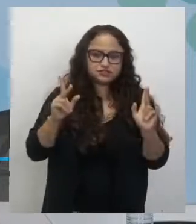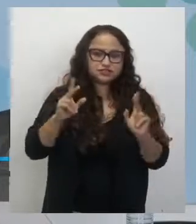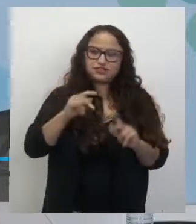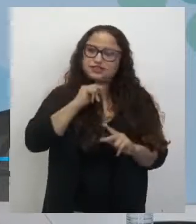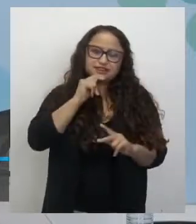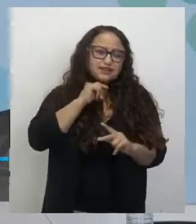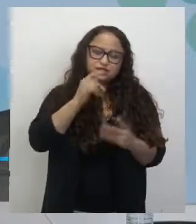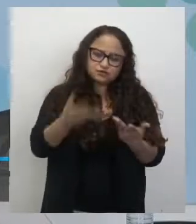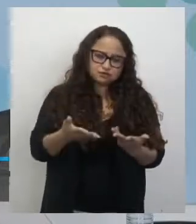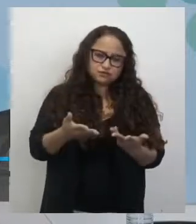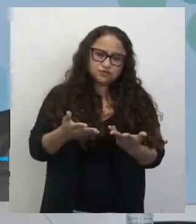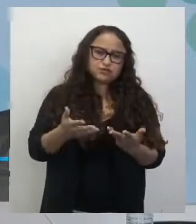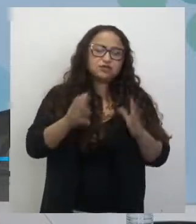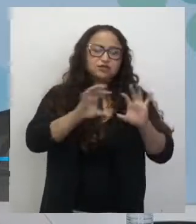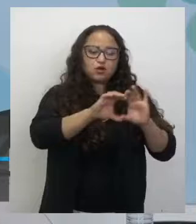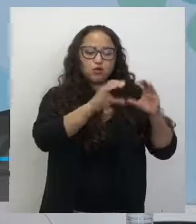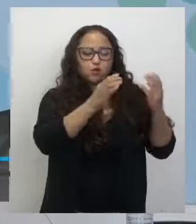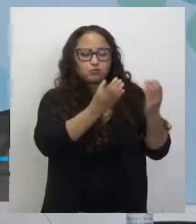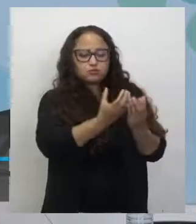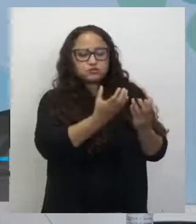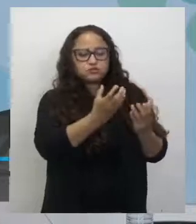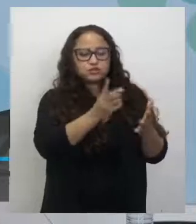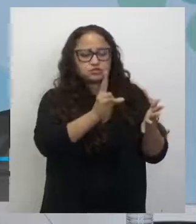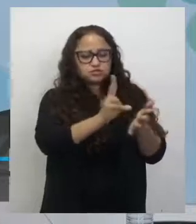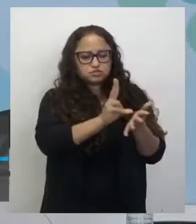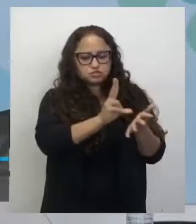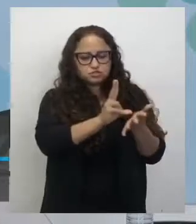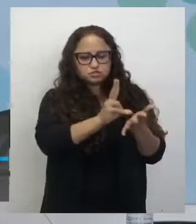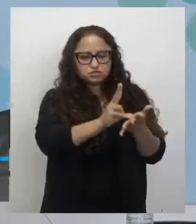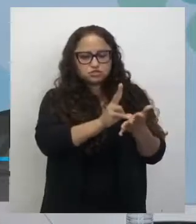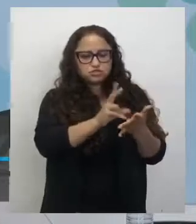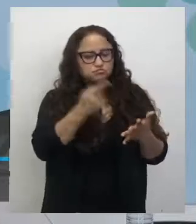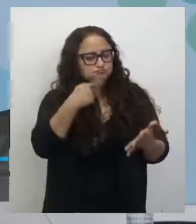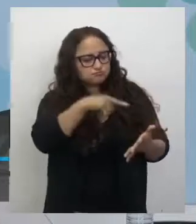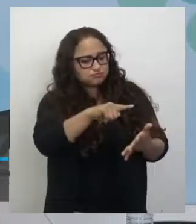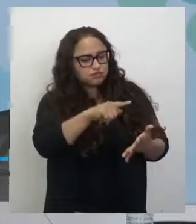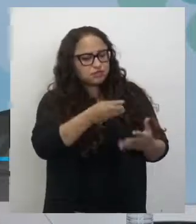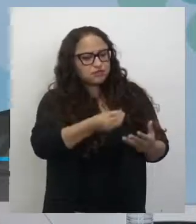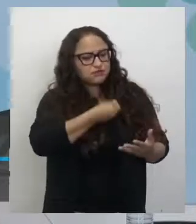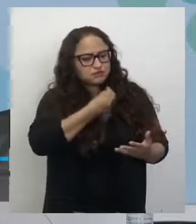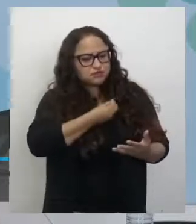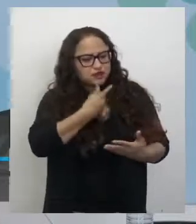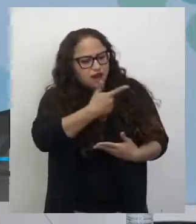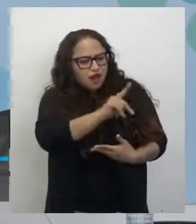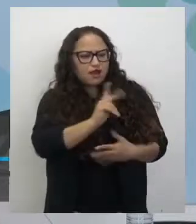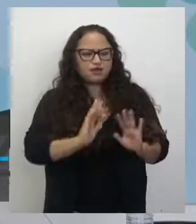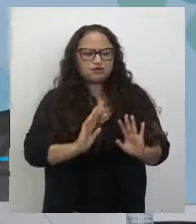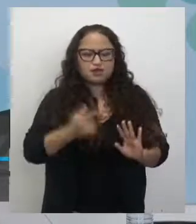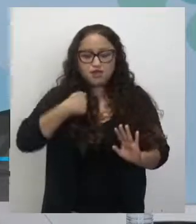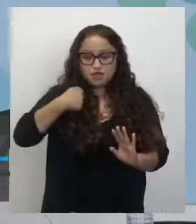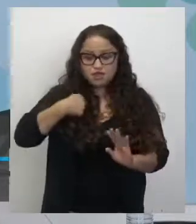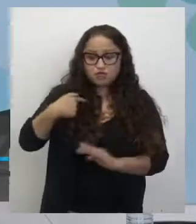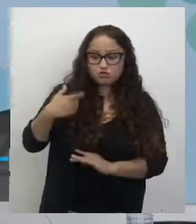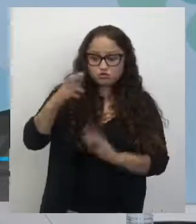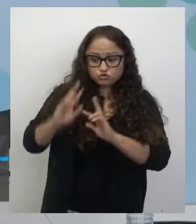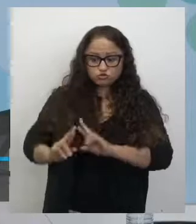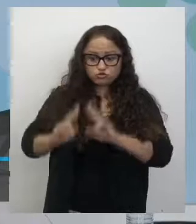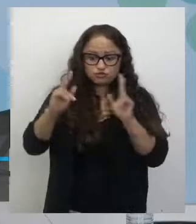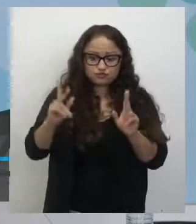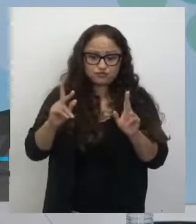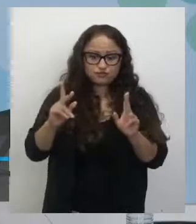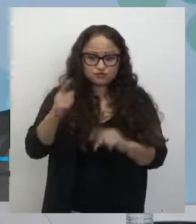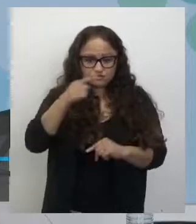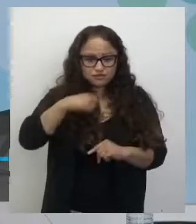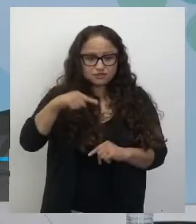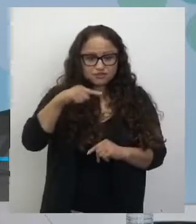numa comunidade indígena, a realidade é aquela lá, e eu sou diferente para ele, né? Então, esse exercício que é muito